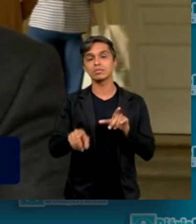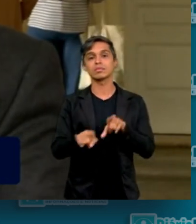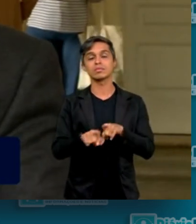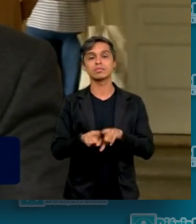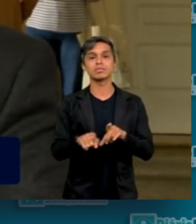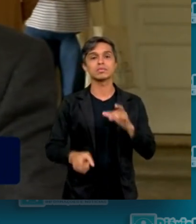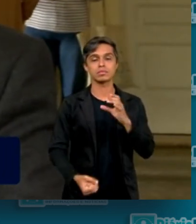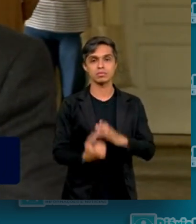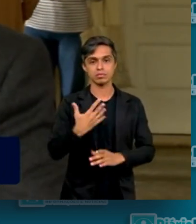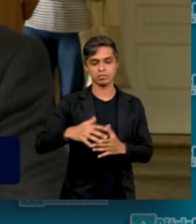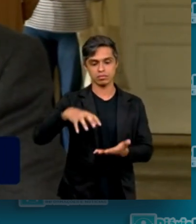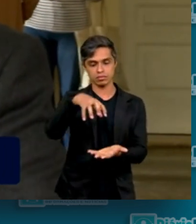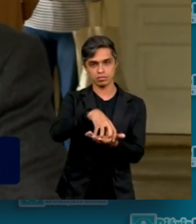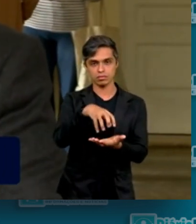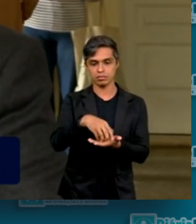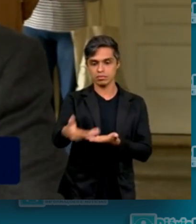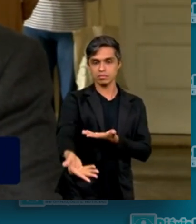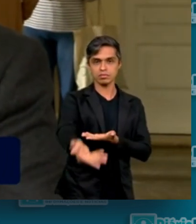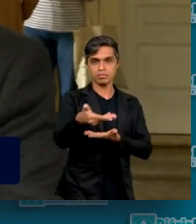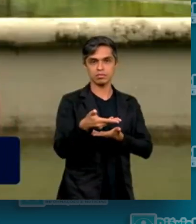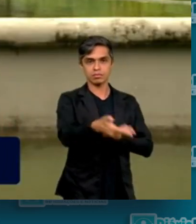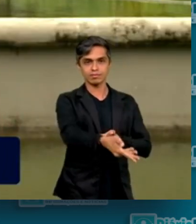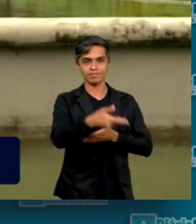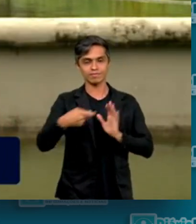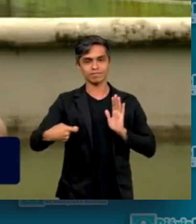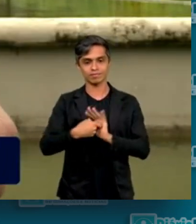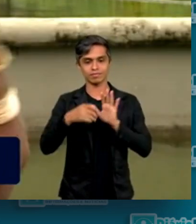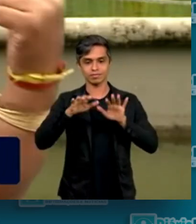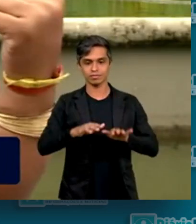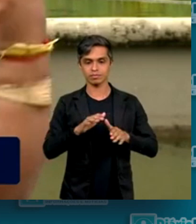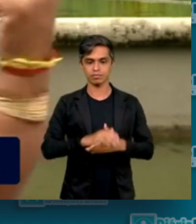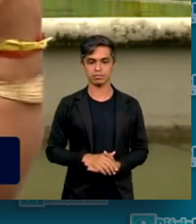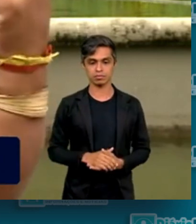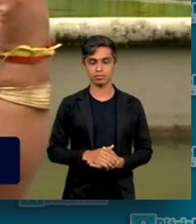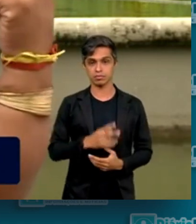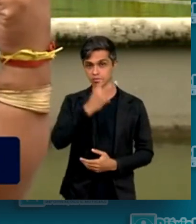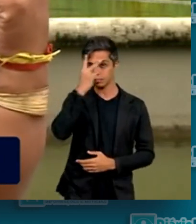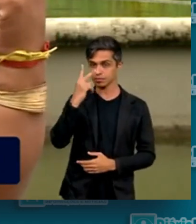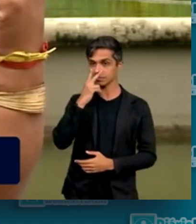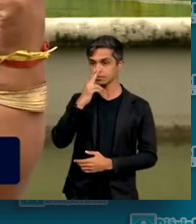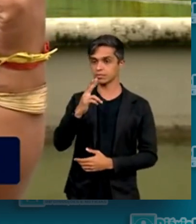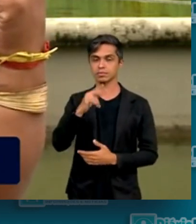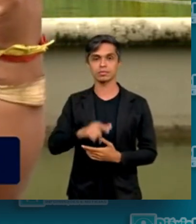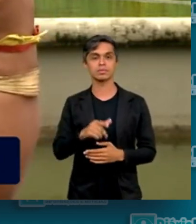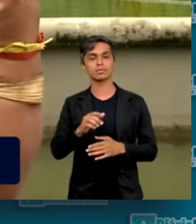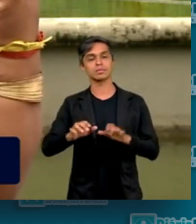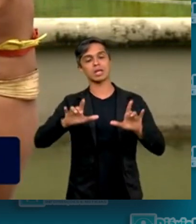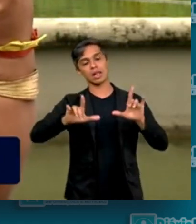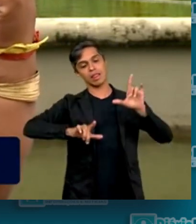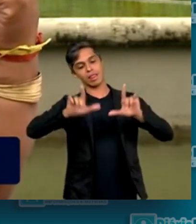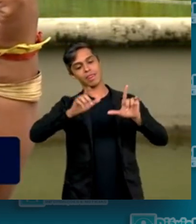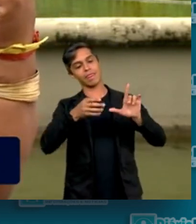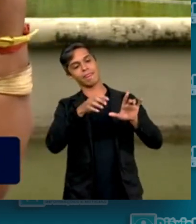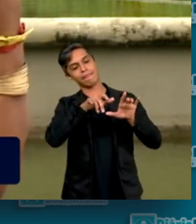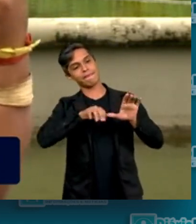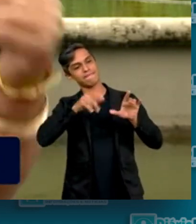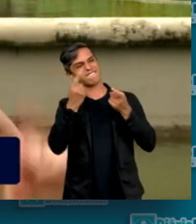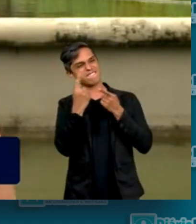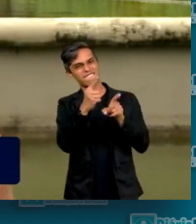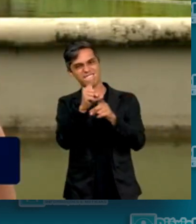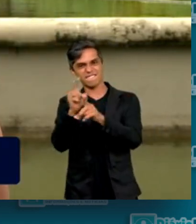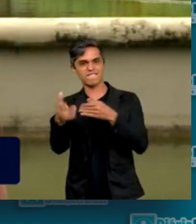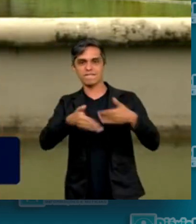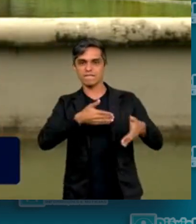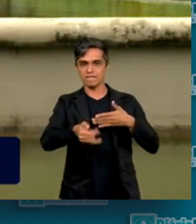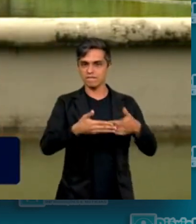setor ou um órgão para receber essas denúncias. A pessoa acha que por estar de trás da telinha vai poder te atingir, vai poder